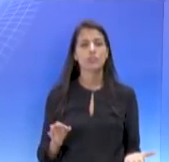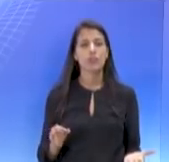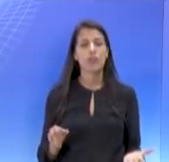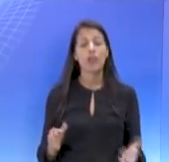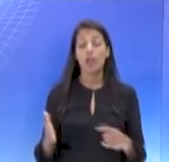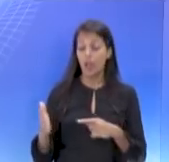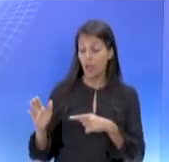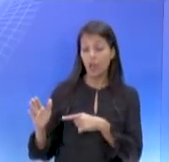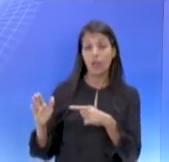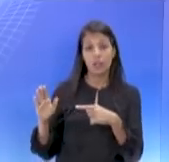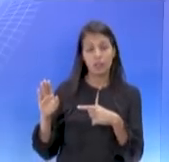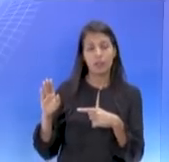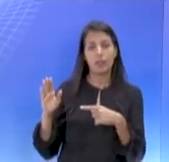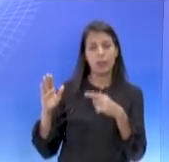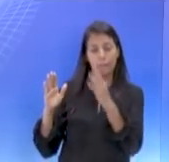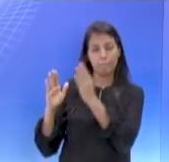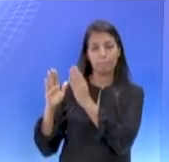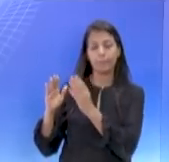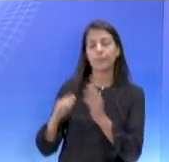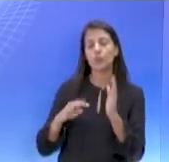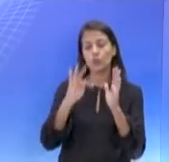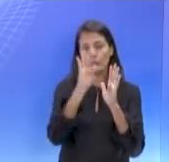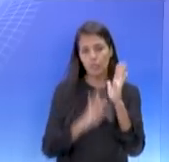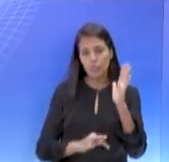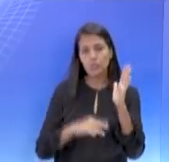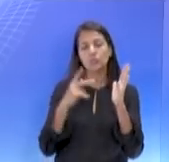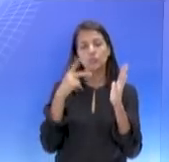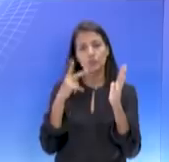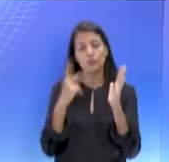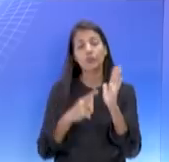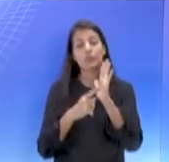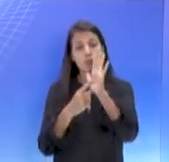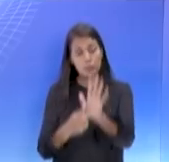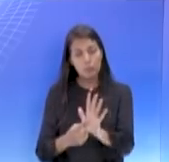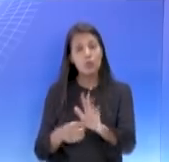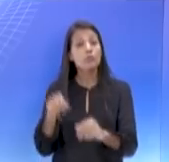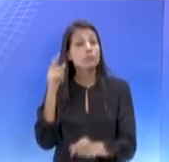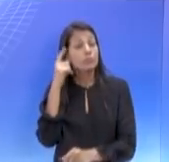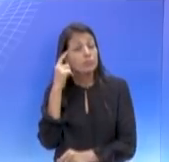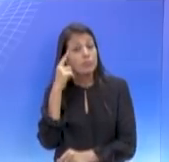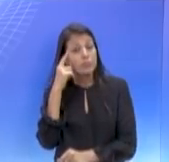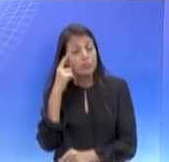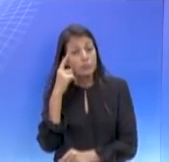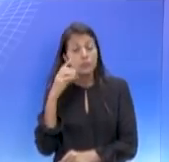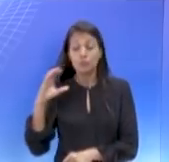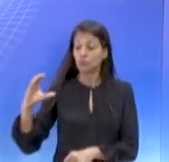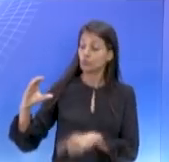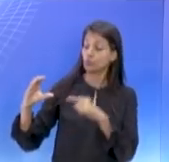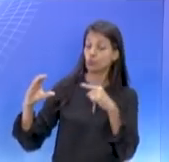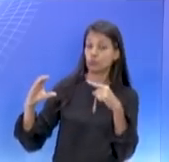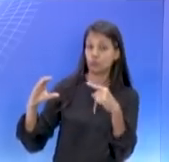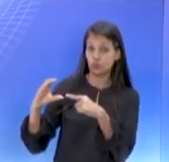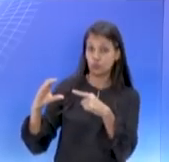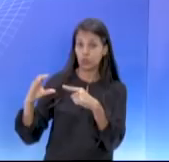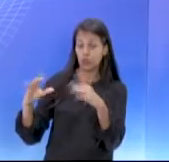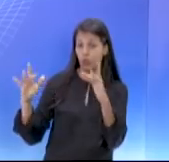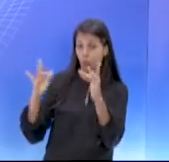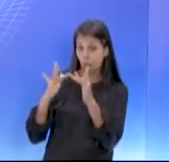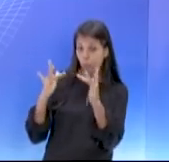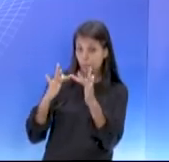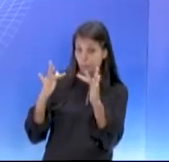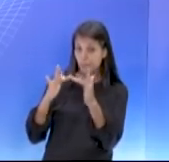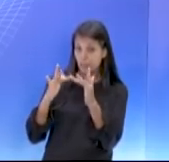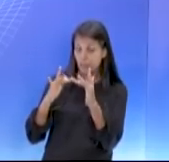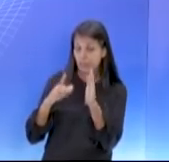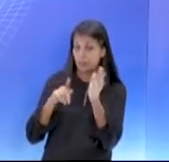pensam. A modernidade é a superação decisiva da história. Letra C, de acordo com o enunciado. Tá vendo como é que é importante?